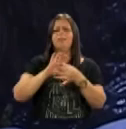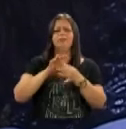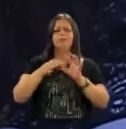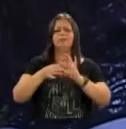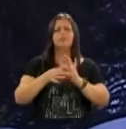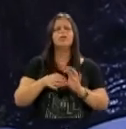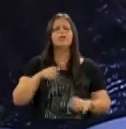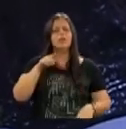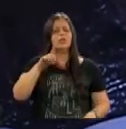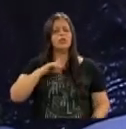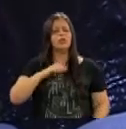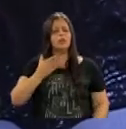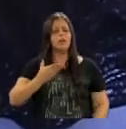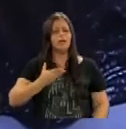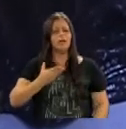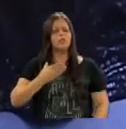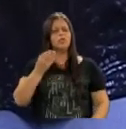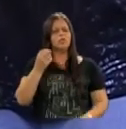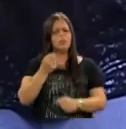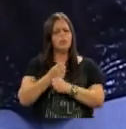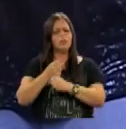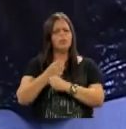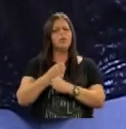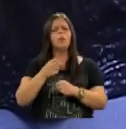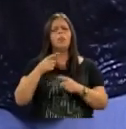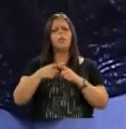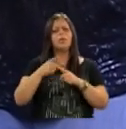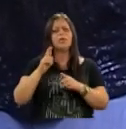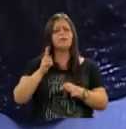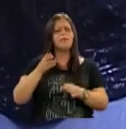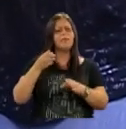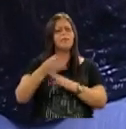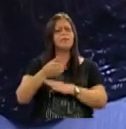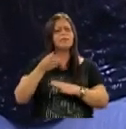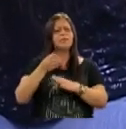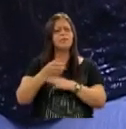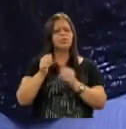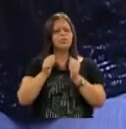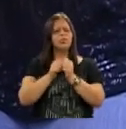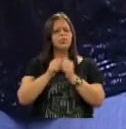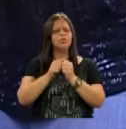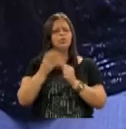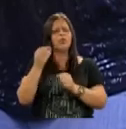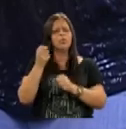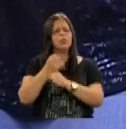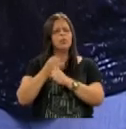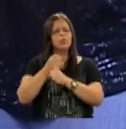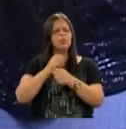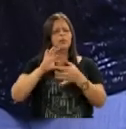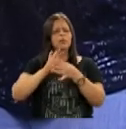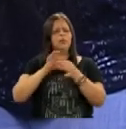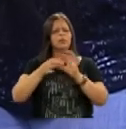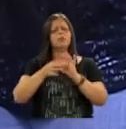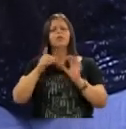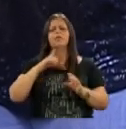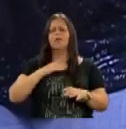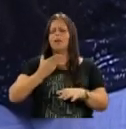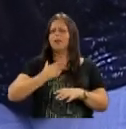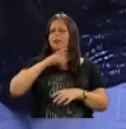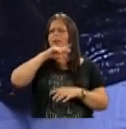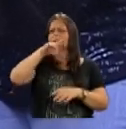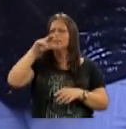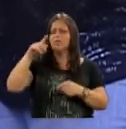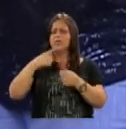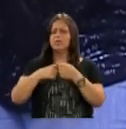tem amigos de muitos e muitos anos é porque eles participam há muitos anos nas olimpíadas então eles têm amigos em várias cidades para